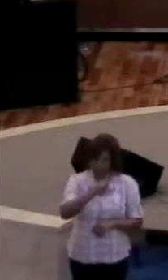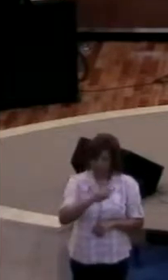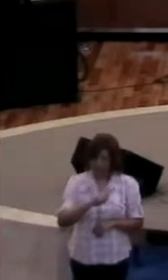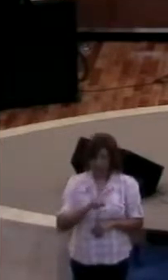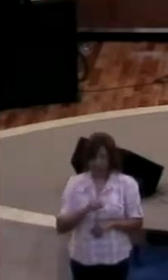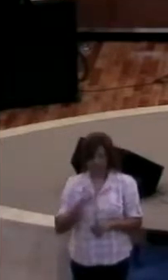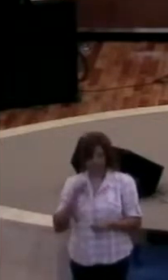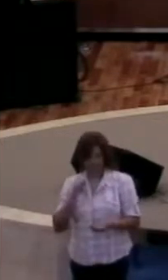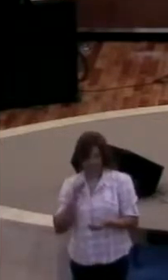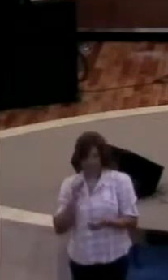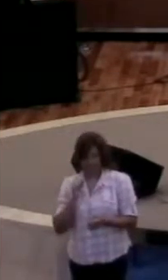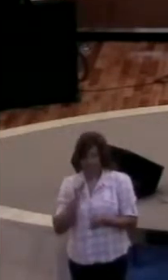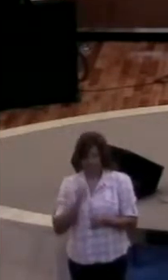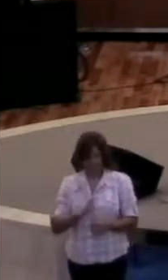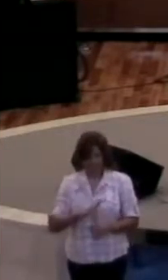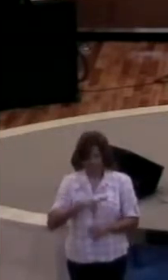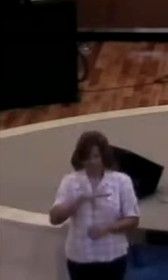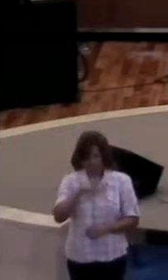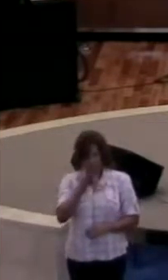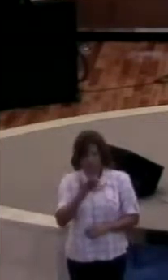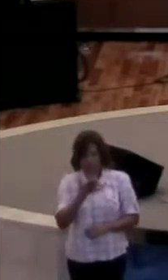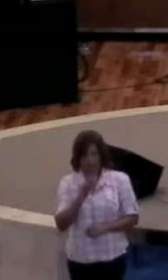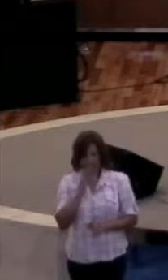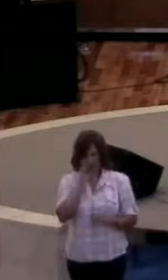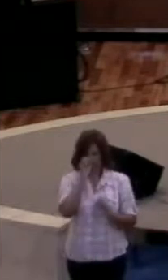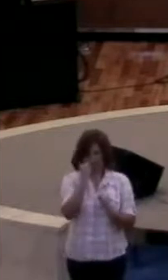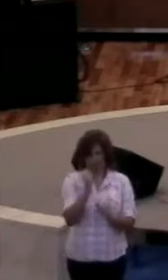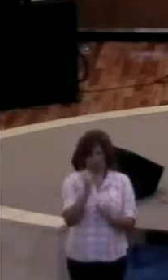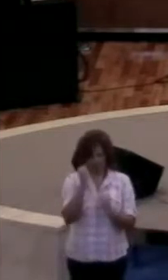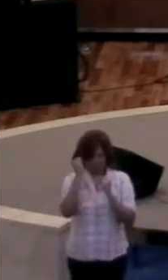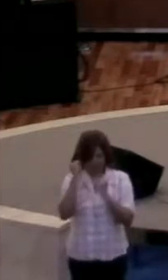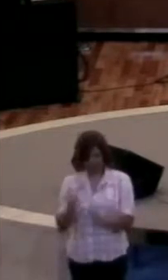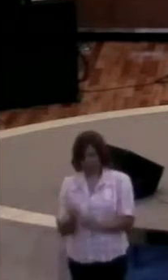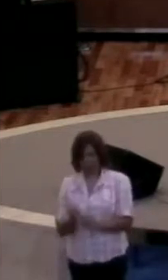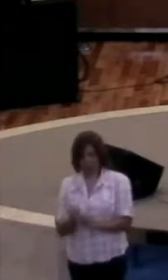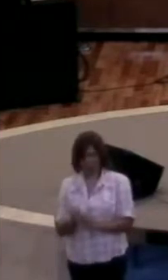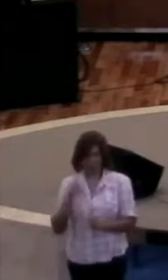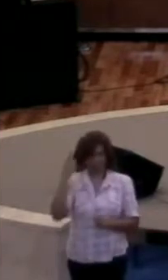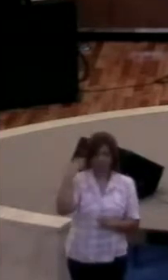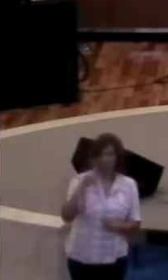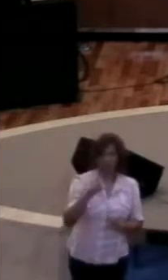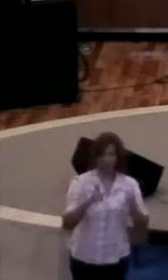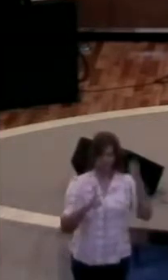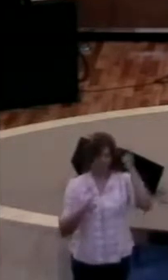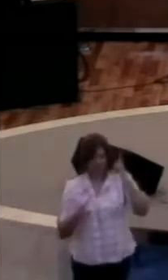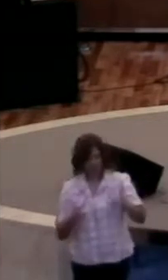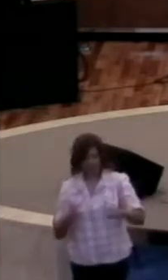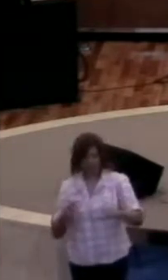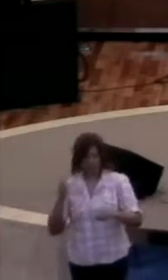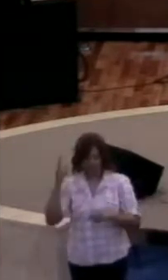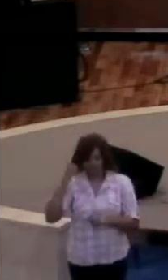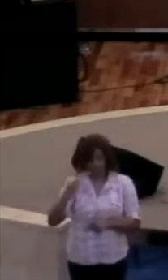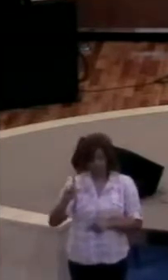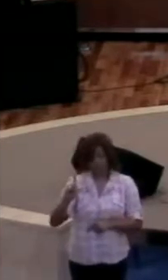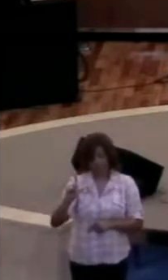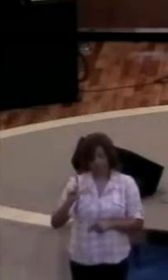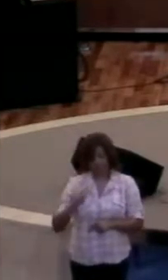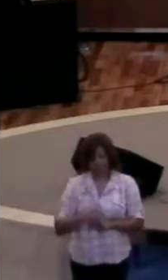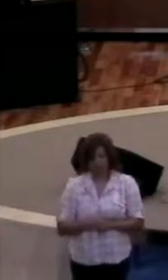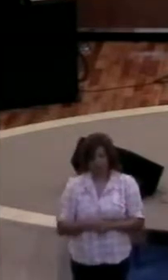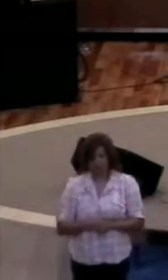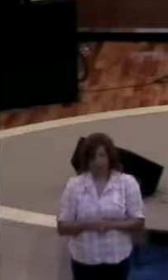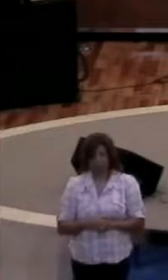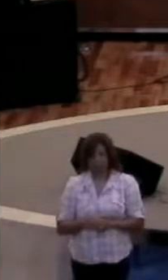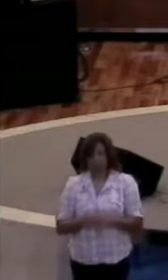por cima de todos e de tudo, né? Aquela palavra de vai, você vai prosseguir, você vai caminhar, você vai vencer. E